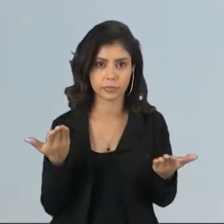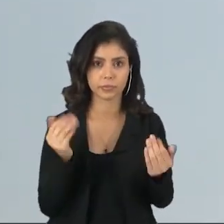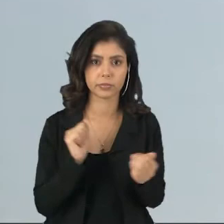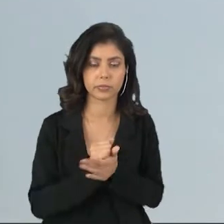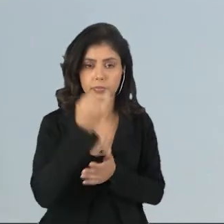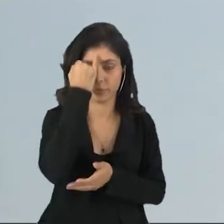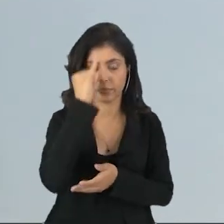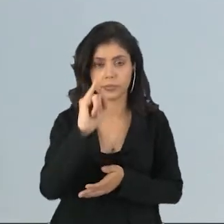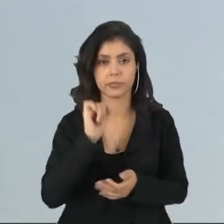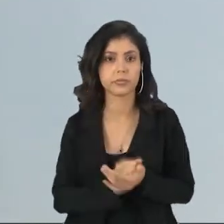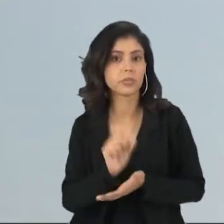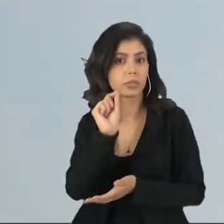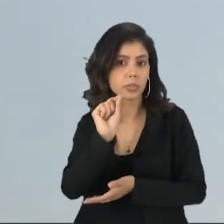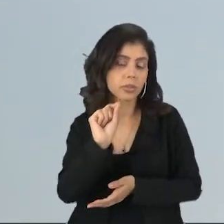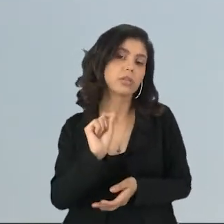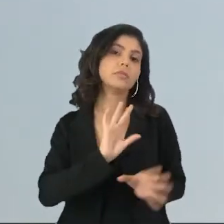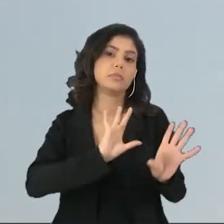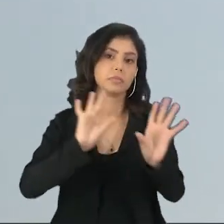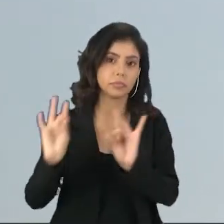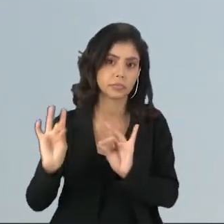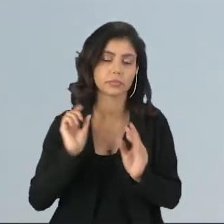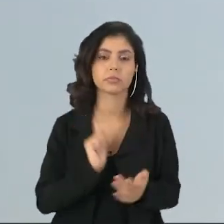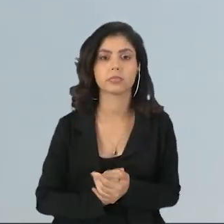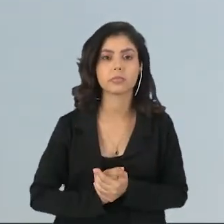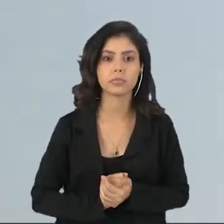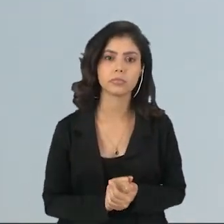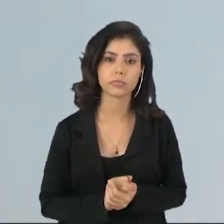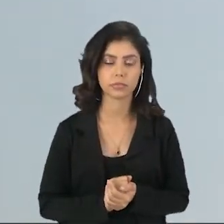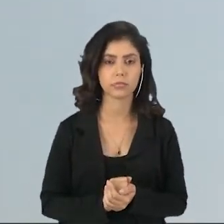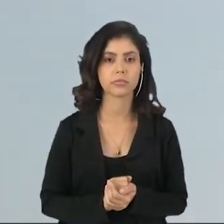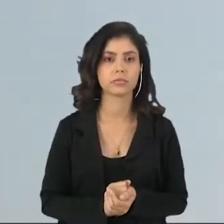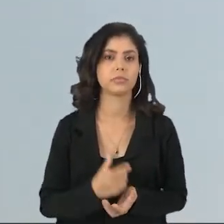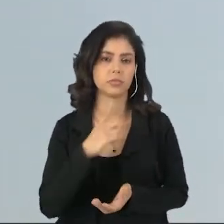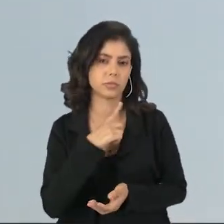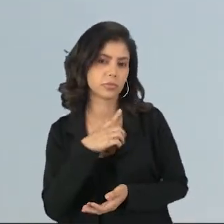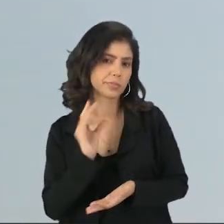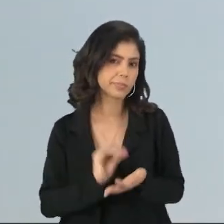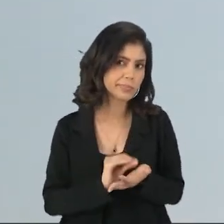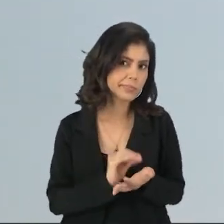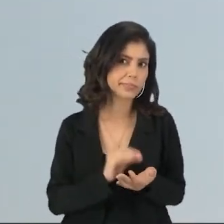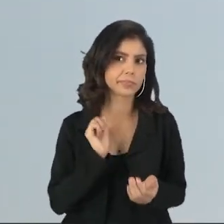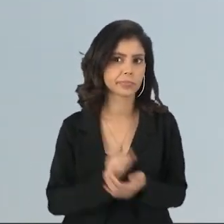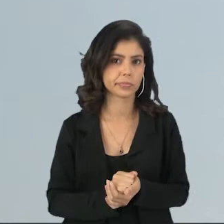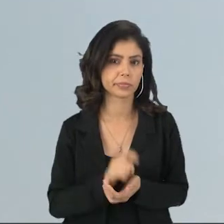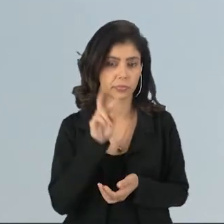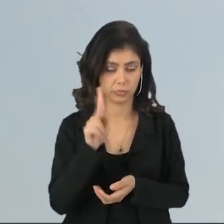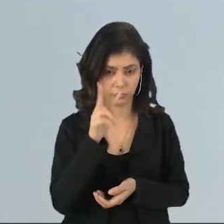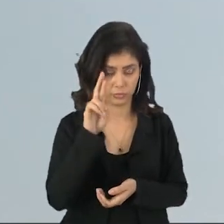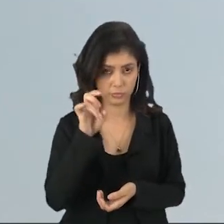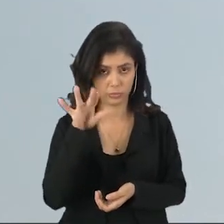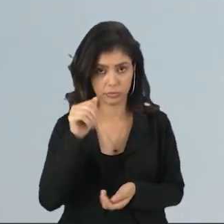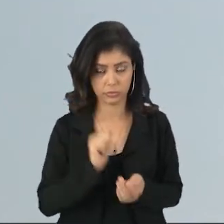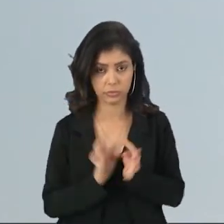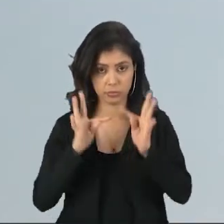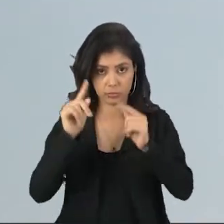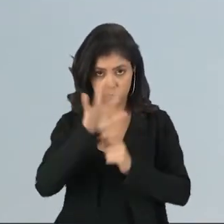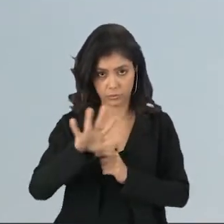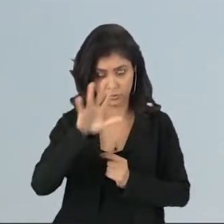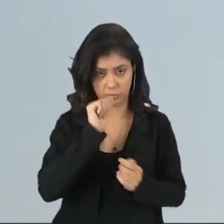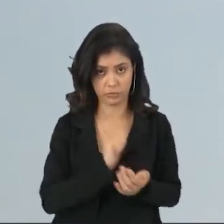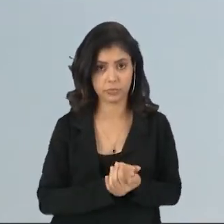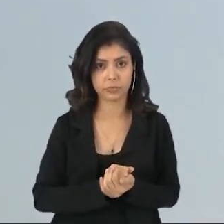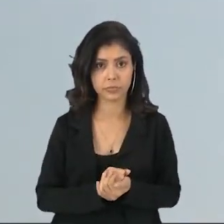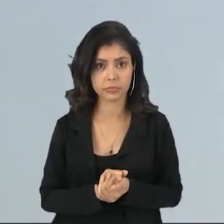essa ideia. O que ela deixou de resquício, o que ela deixou de herança em todos os países do